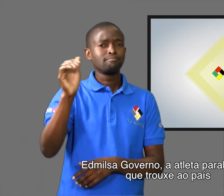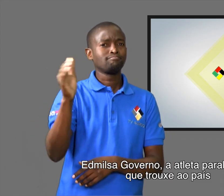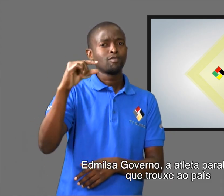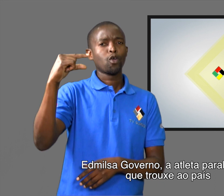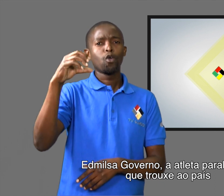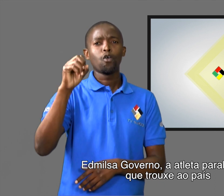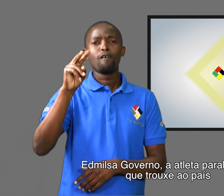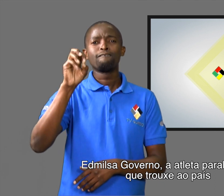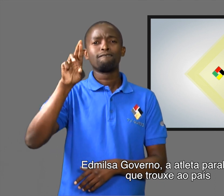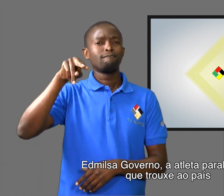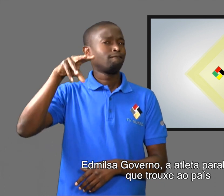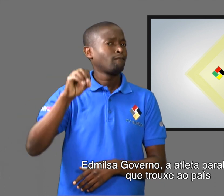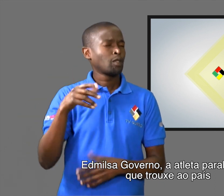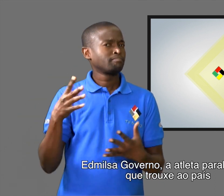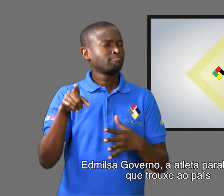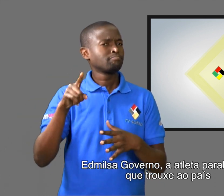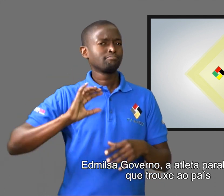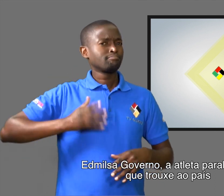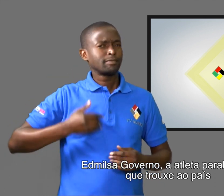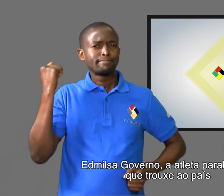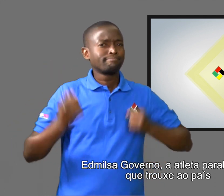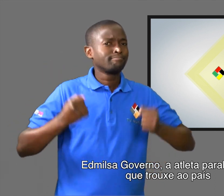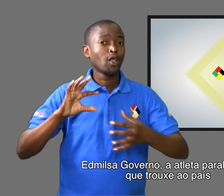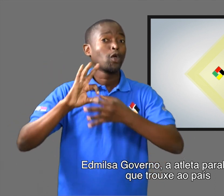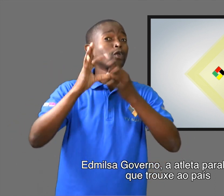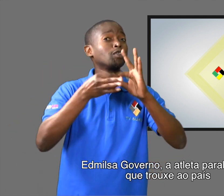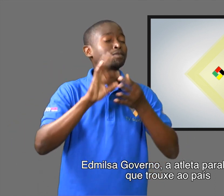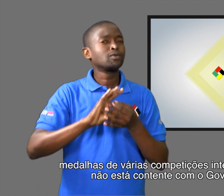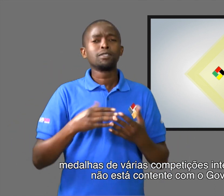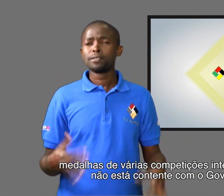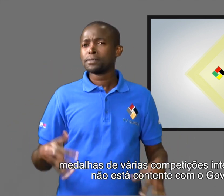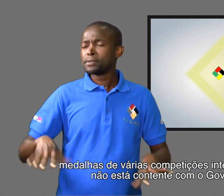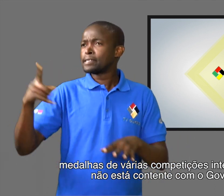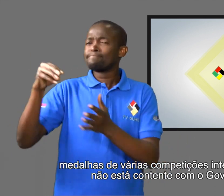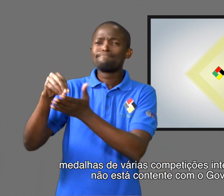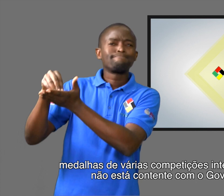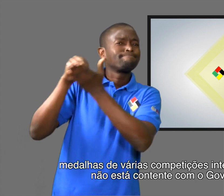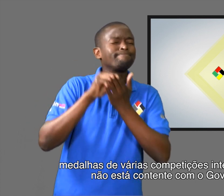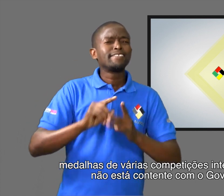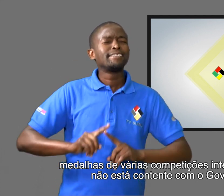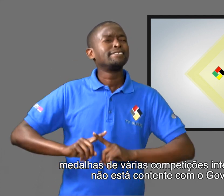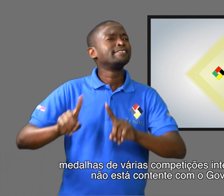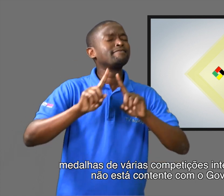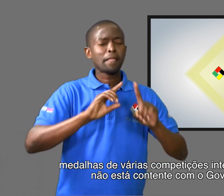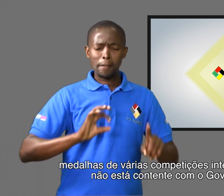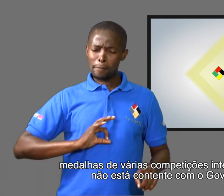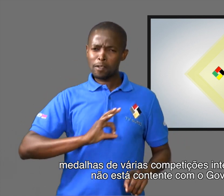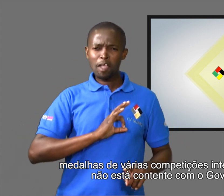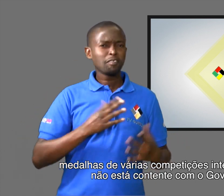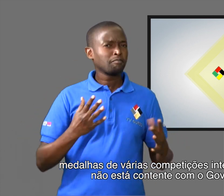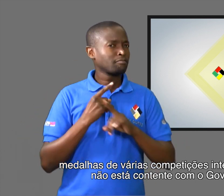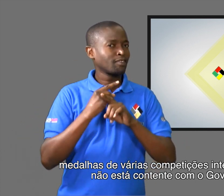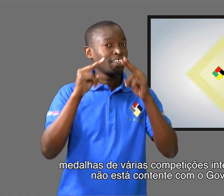Edmilsa Governo, a atleta paralímpica que trouxe ao país medalhas de várias competições